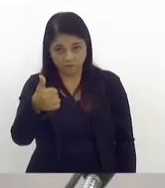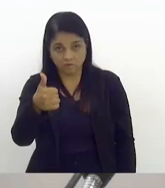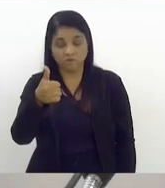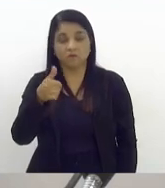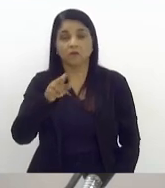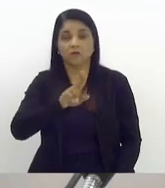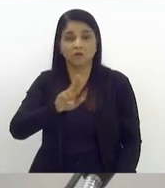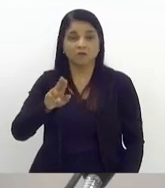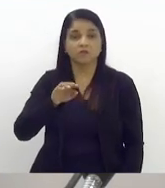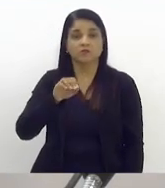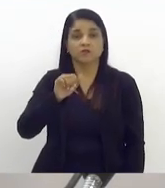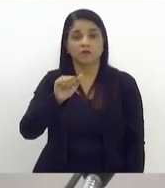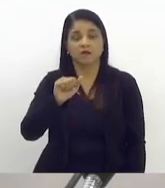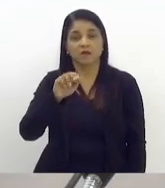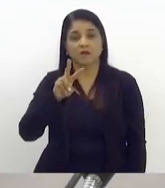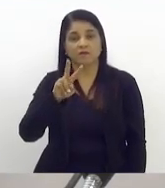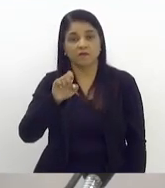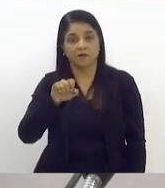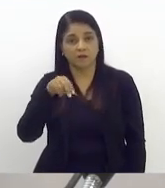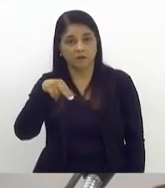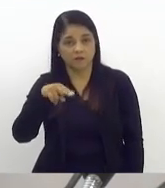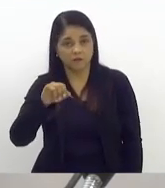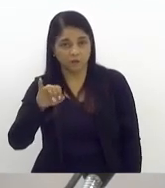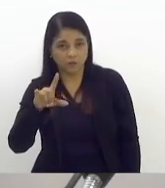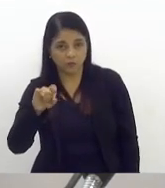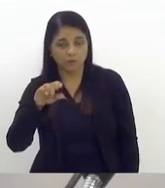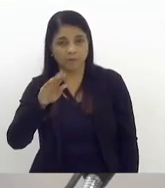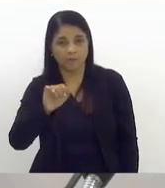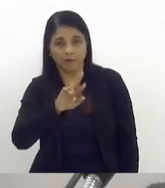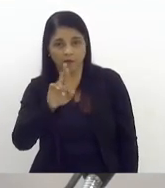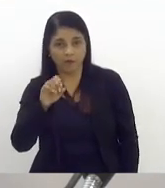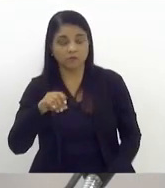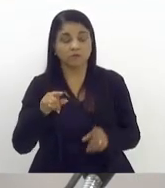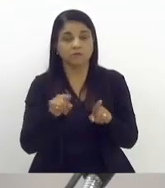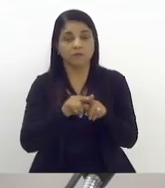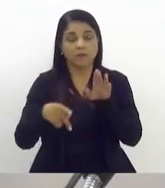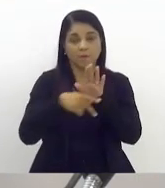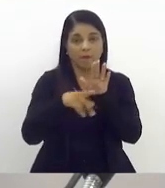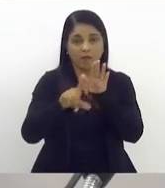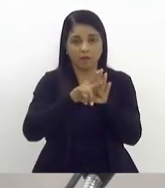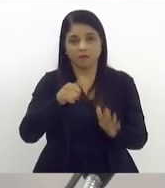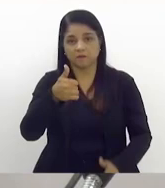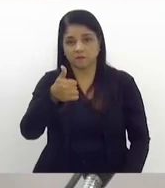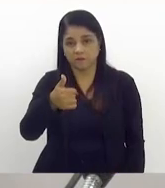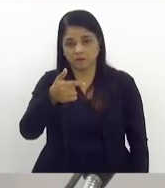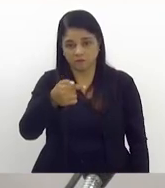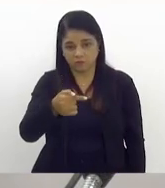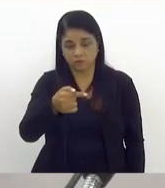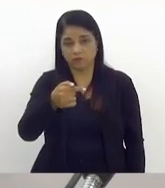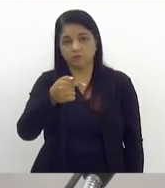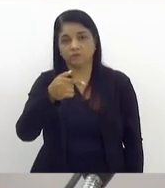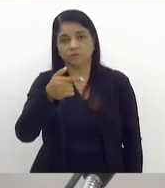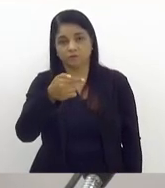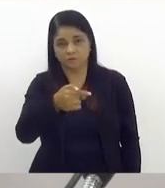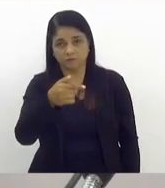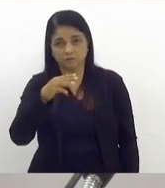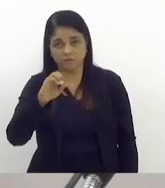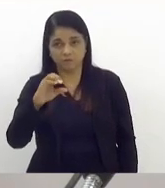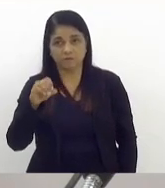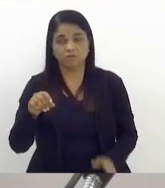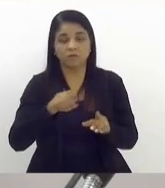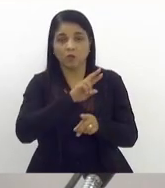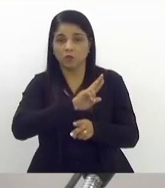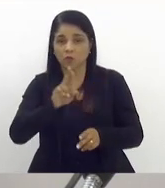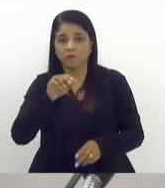Barros. E foi apensado ao PL 7707, de autoria do deputado Hugo Leal, que denomina o viaduto